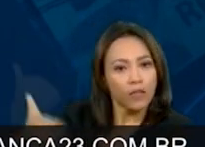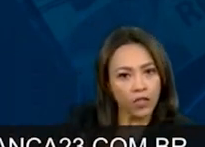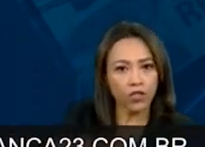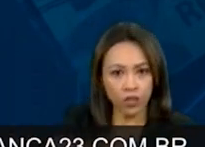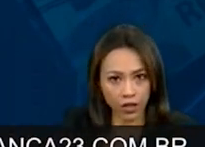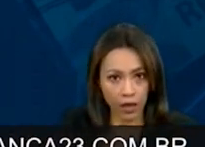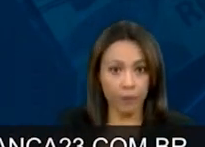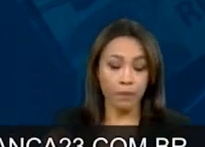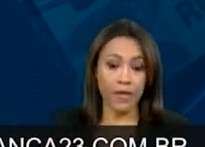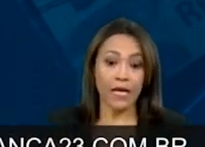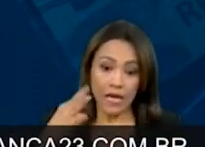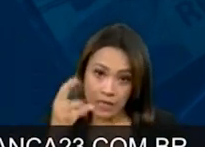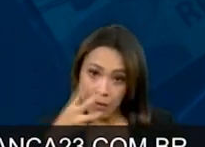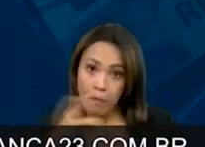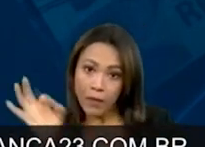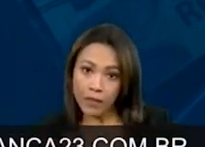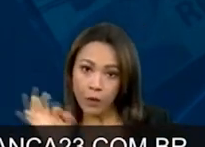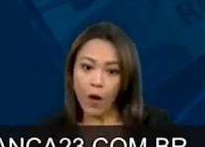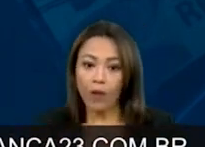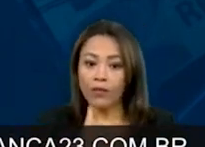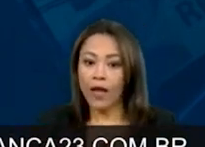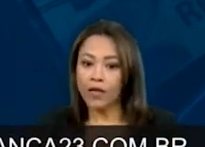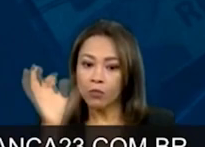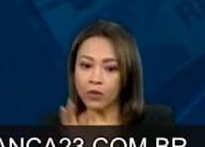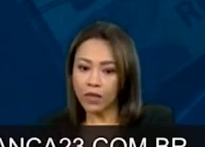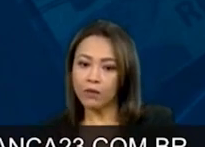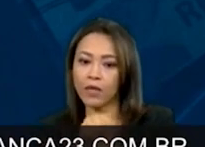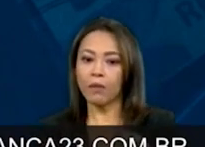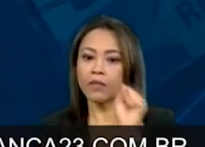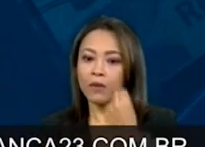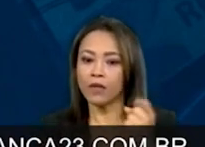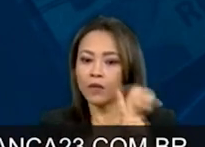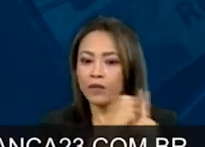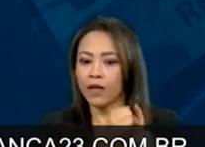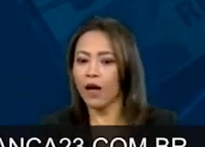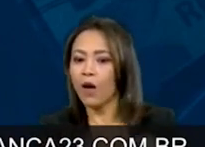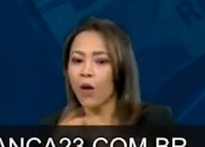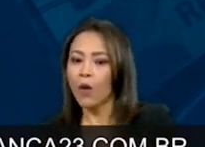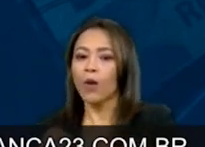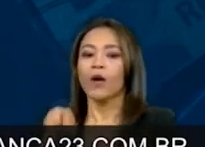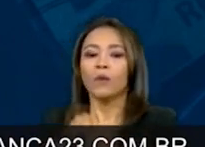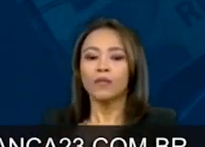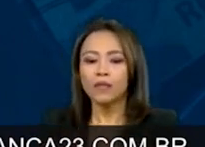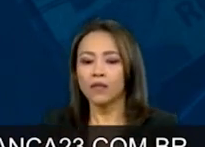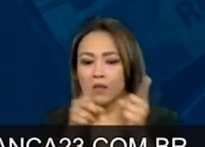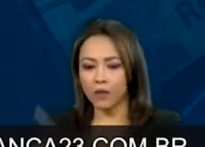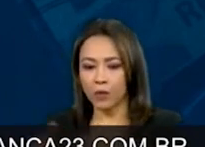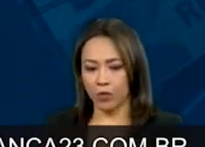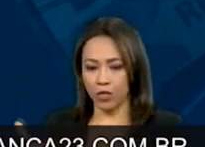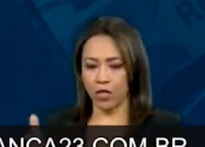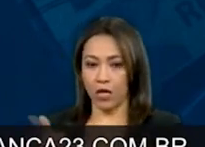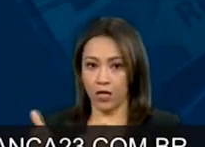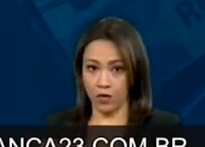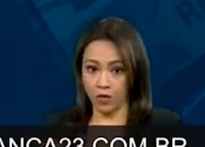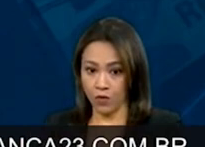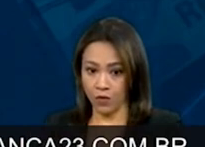prêmios pagos. Desse percentual, 10% iriam para a Seguridade Social. O restante seria destinado à Educação Básica, ao Ministério dos Esportes e ao Fundo